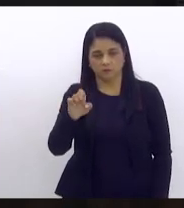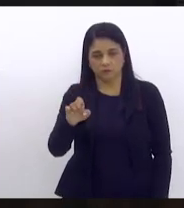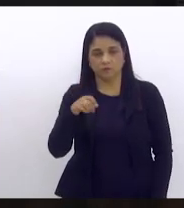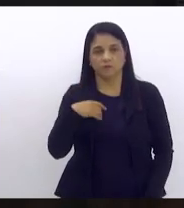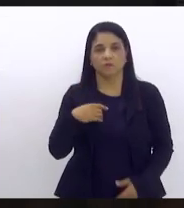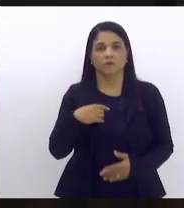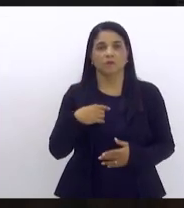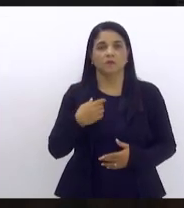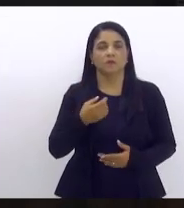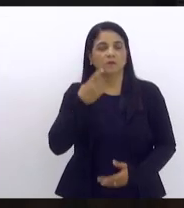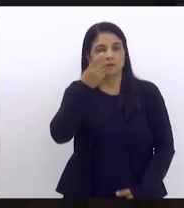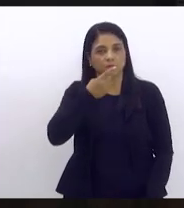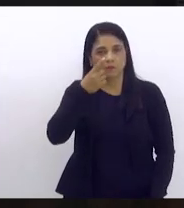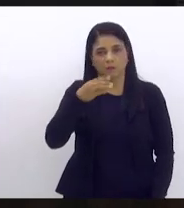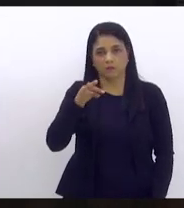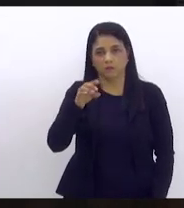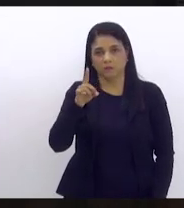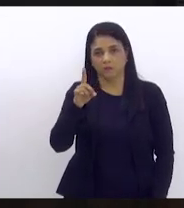Deputado doutor Deodalto.